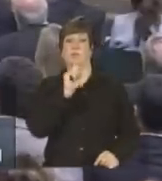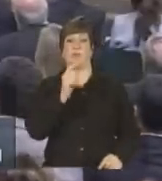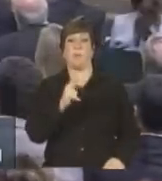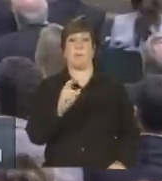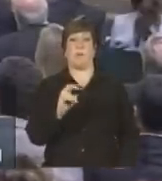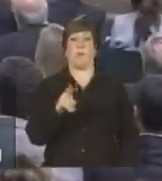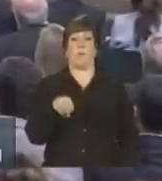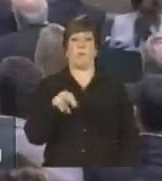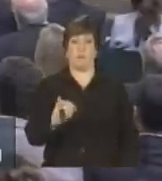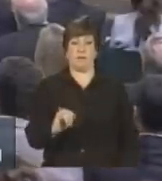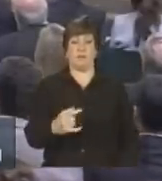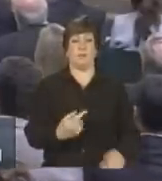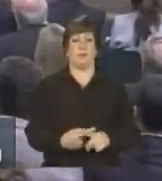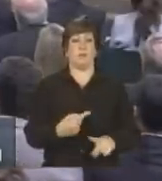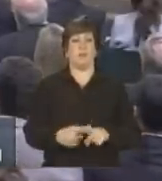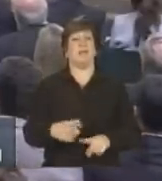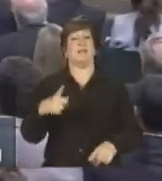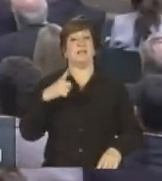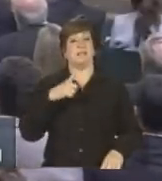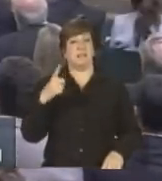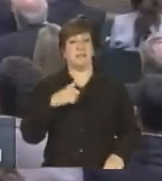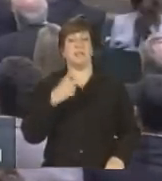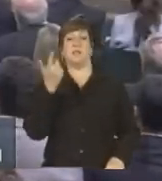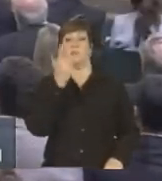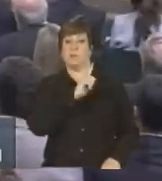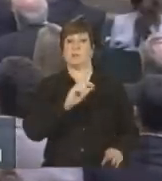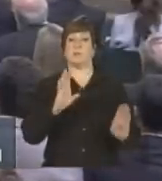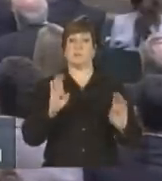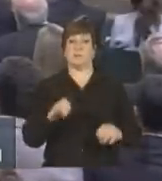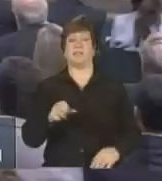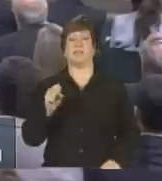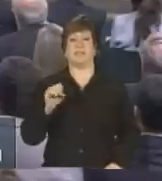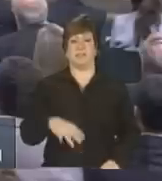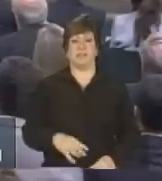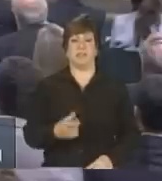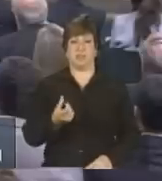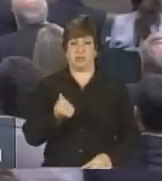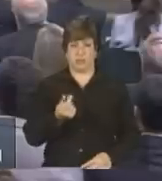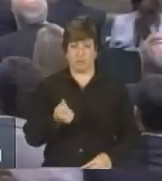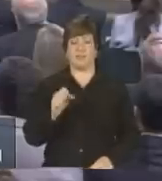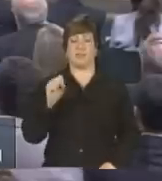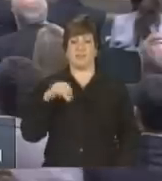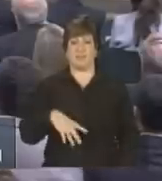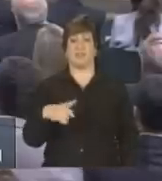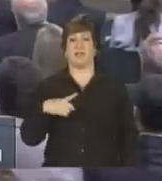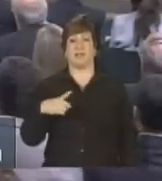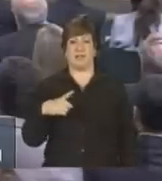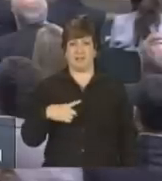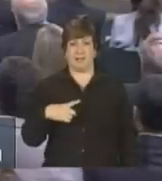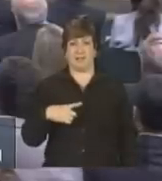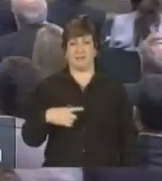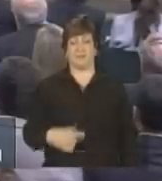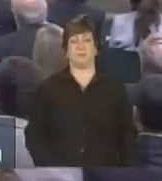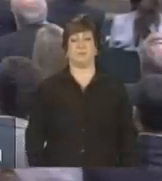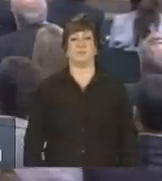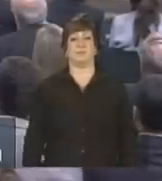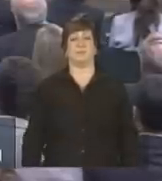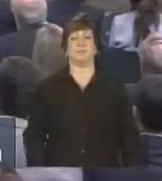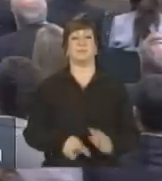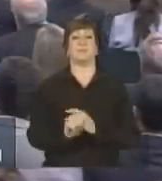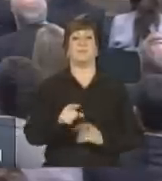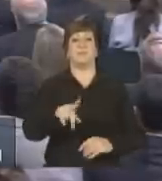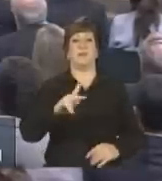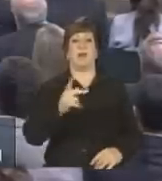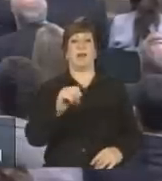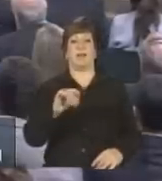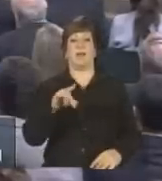ProUni, porque tem recurso sim, né, o companheiro Fernando Haddad. Quando